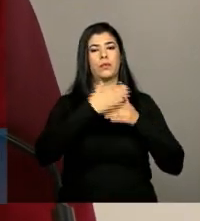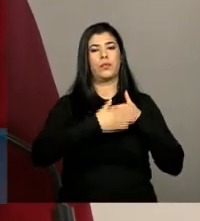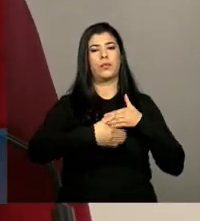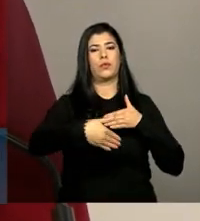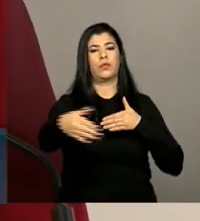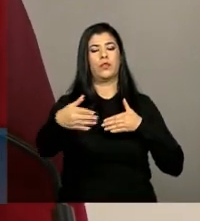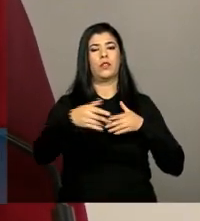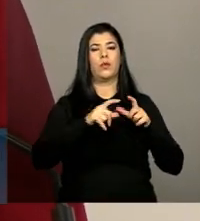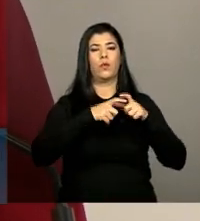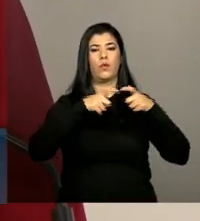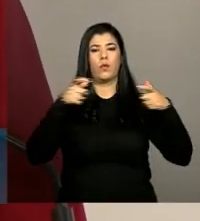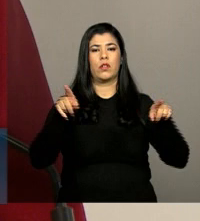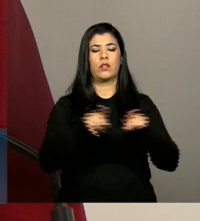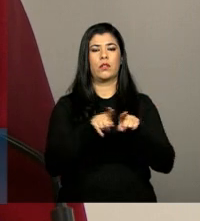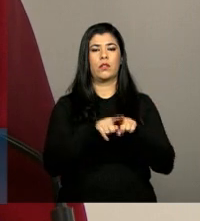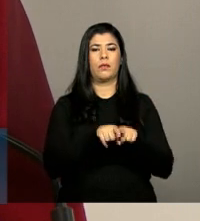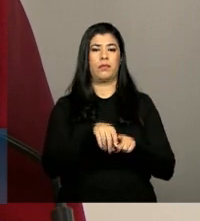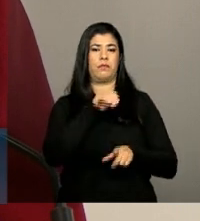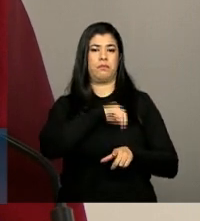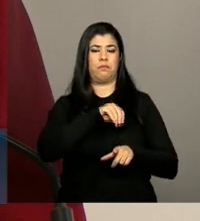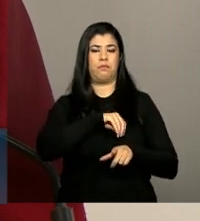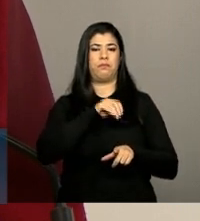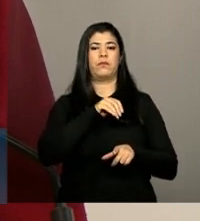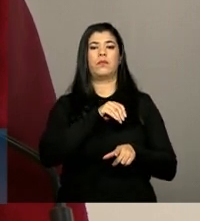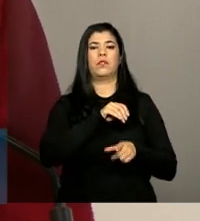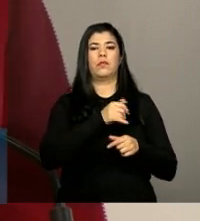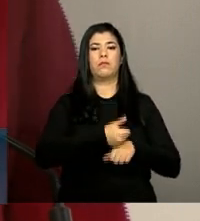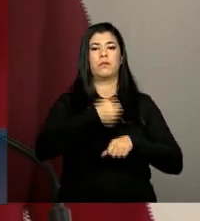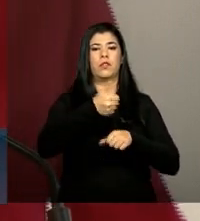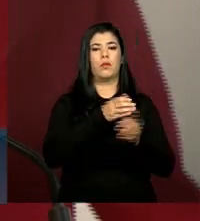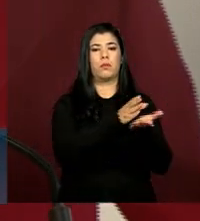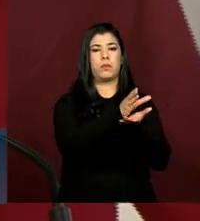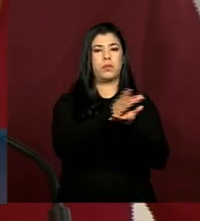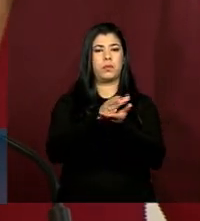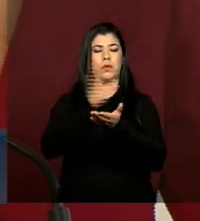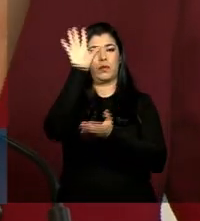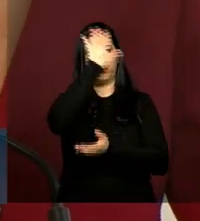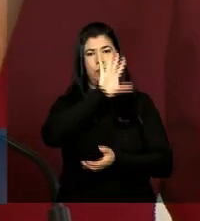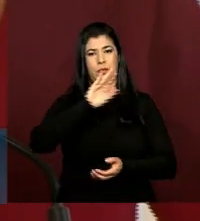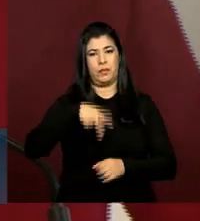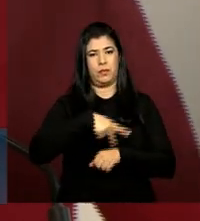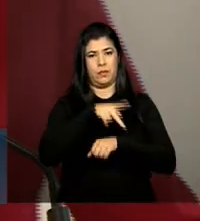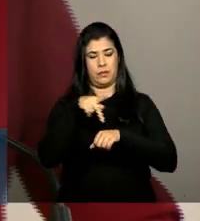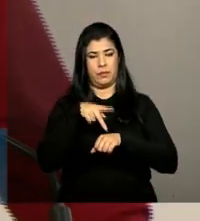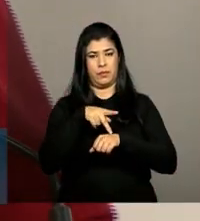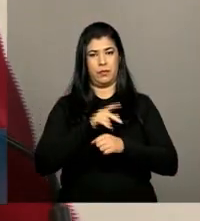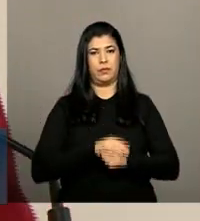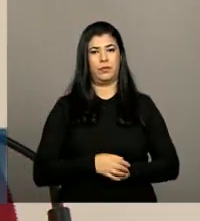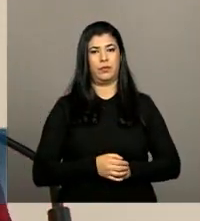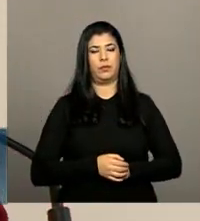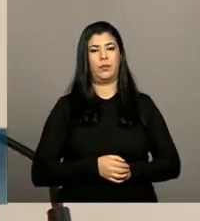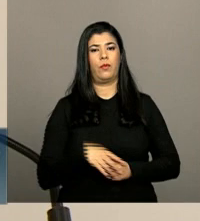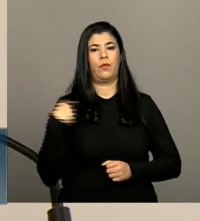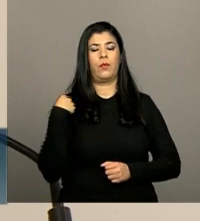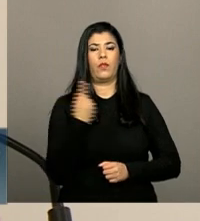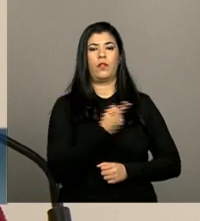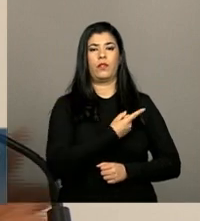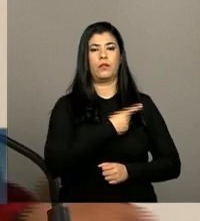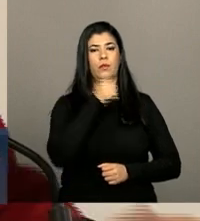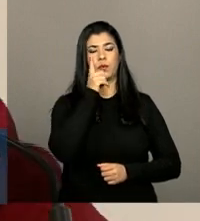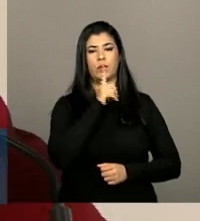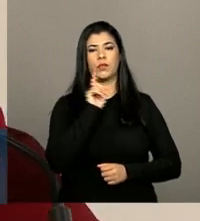com distribuição de renda que ocorreu no país nós conseguimos